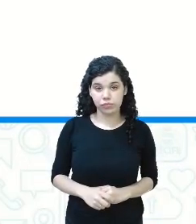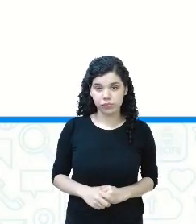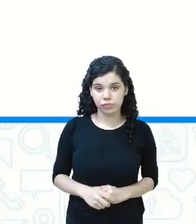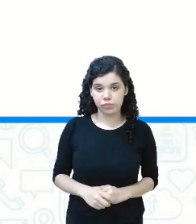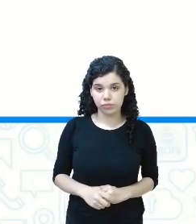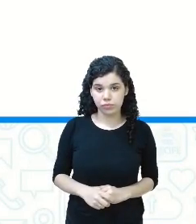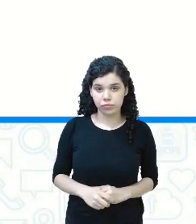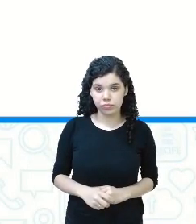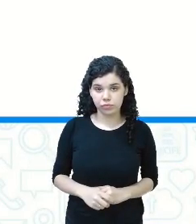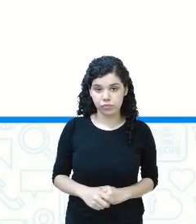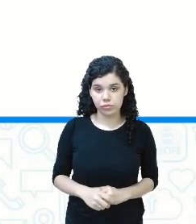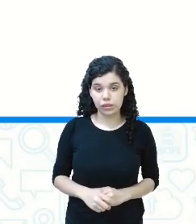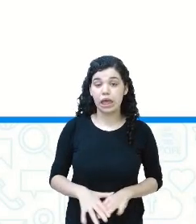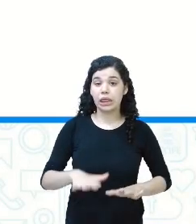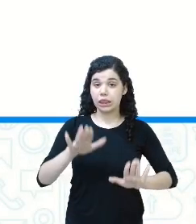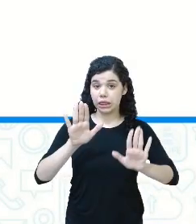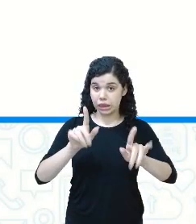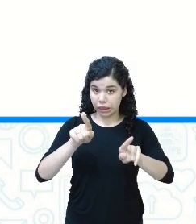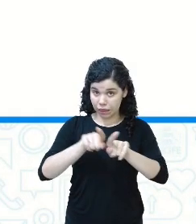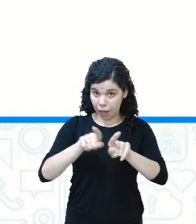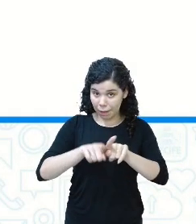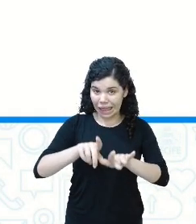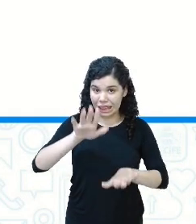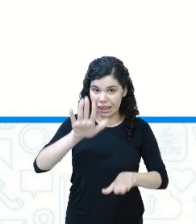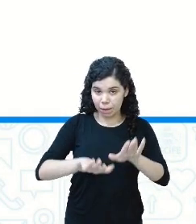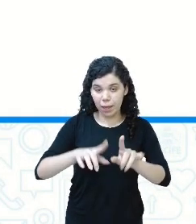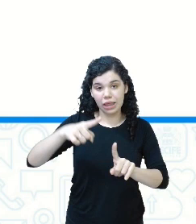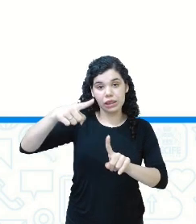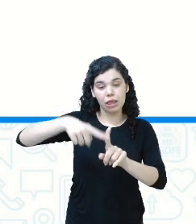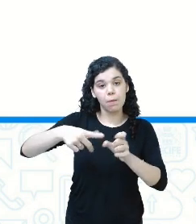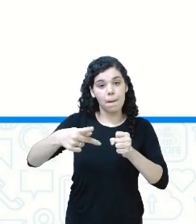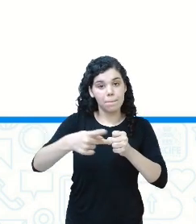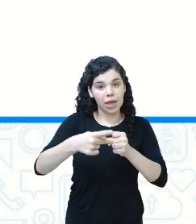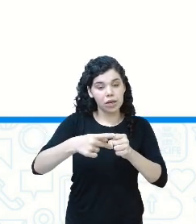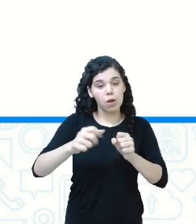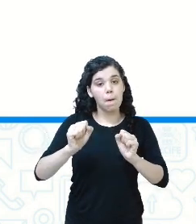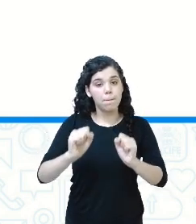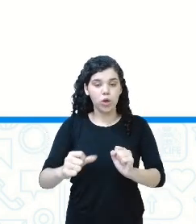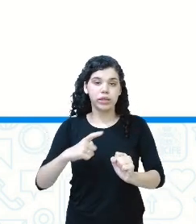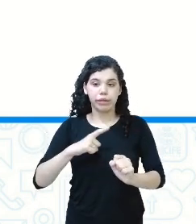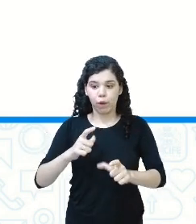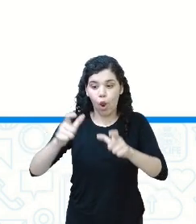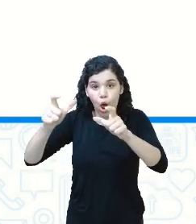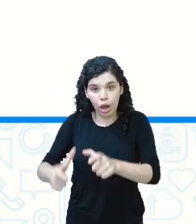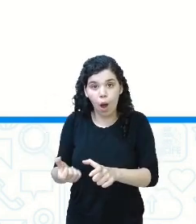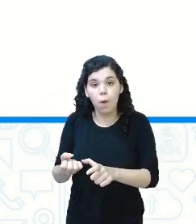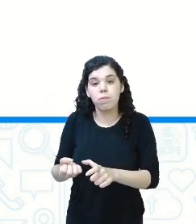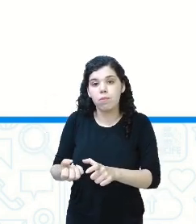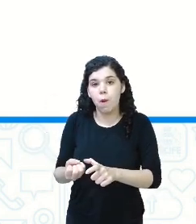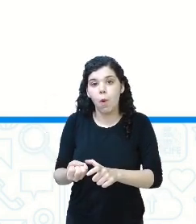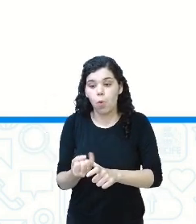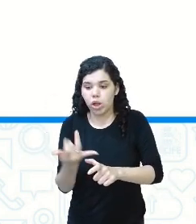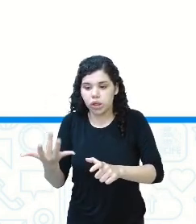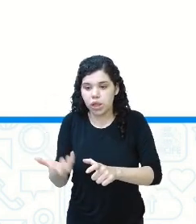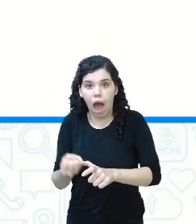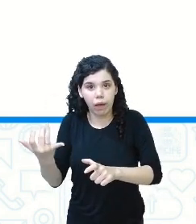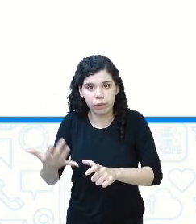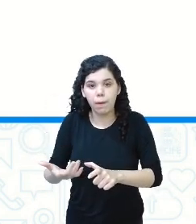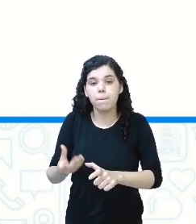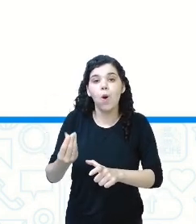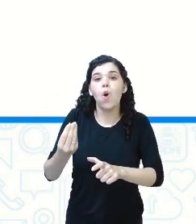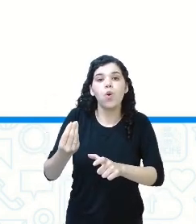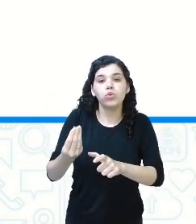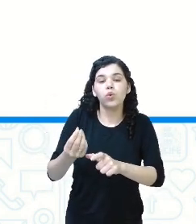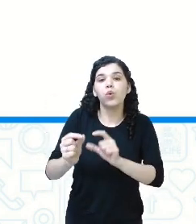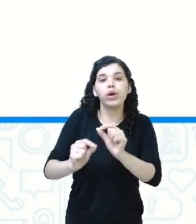Dependendo de rocha, dependendo do tipo de rocha, pode haver mais ou menos minerais. Sendo assim, os solos podem ter cor